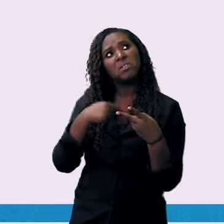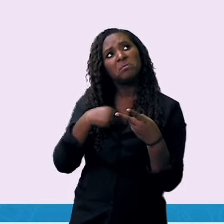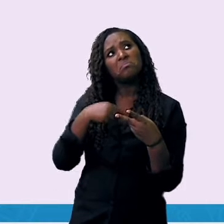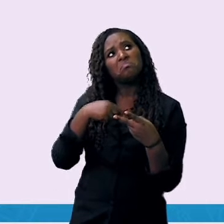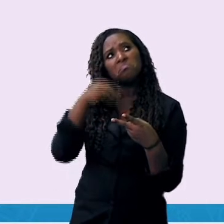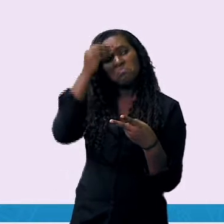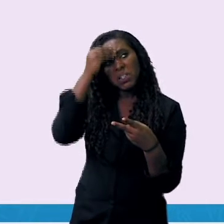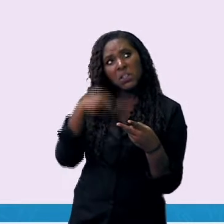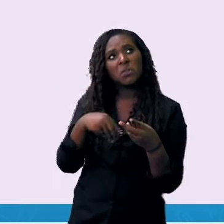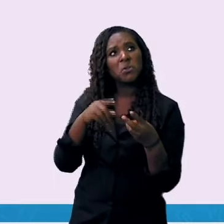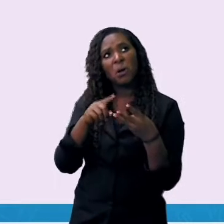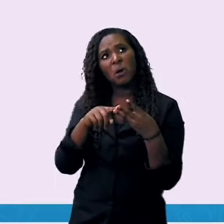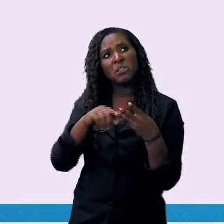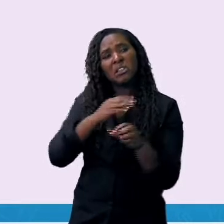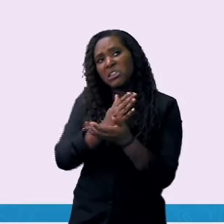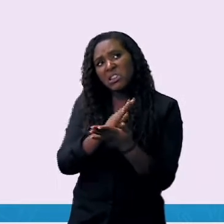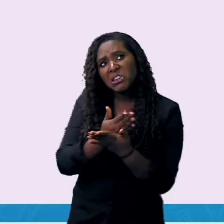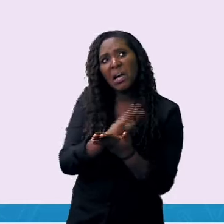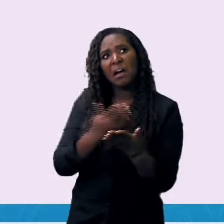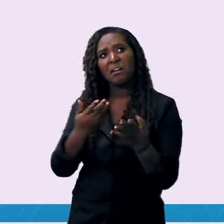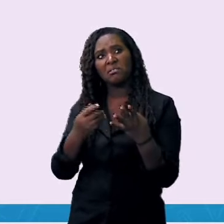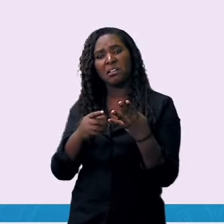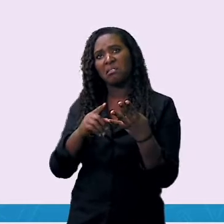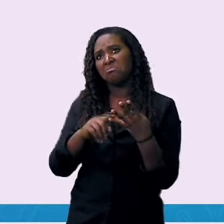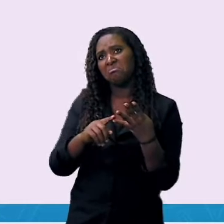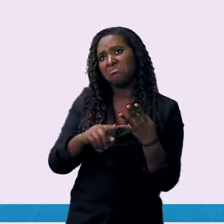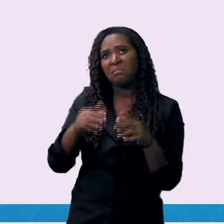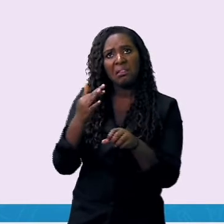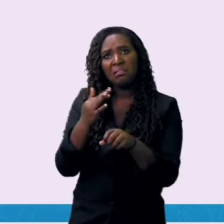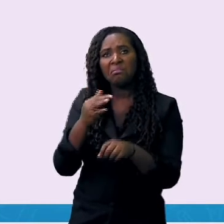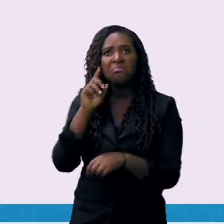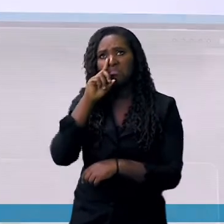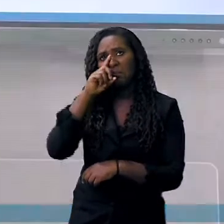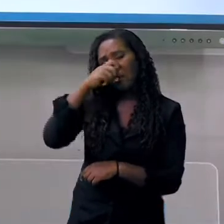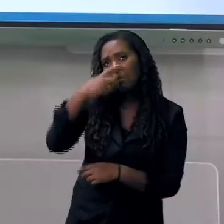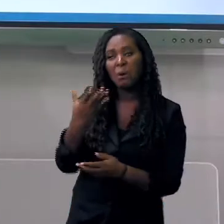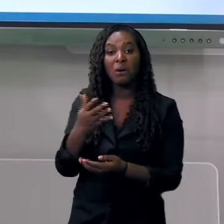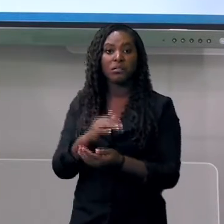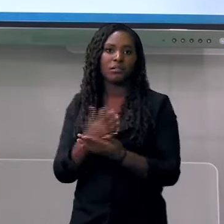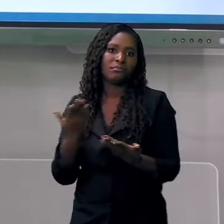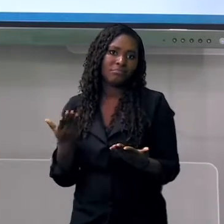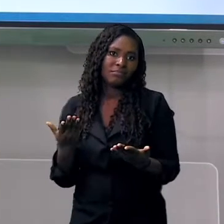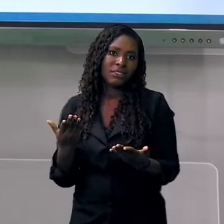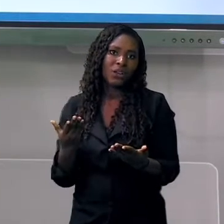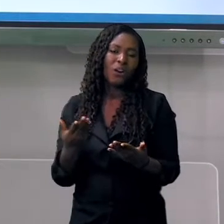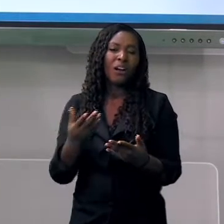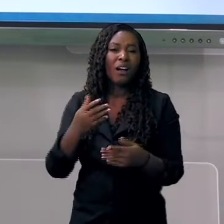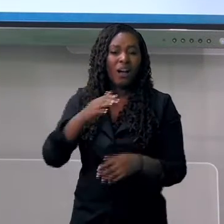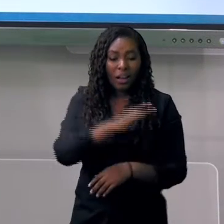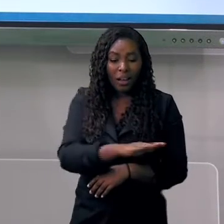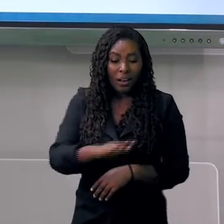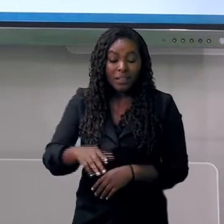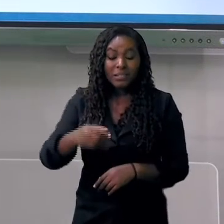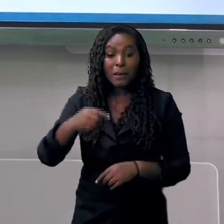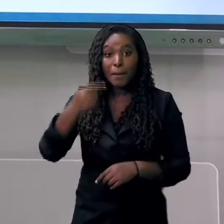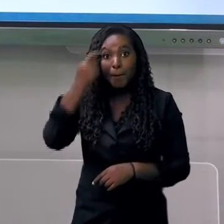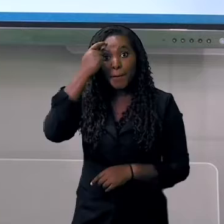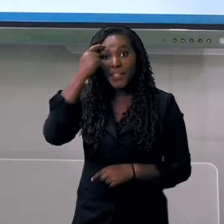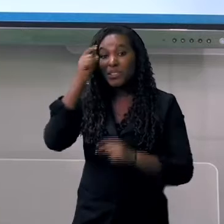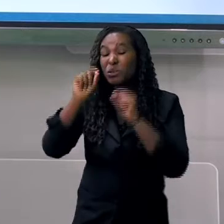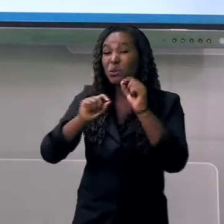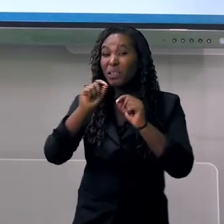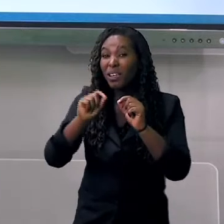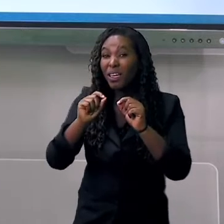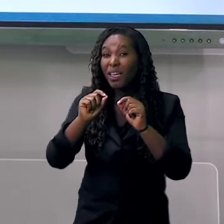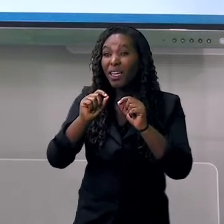então eu sou assim. E ela passa a agir de acordo com como ela está sendo rotulada. Uma